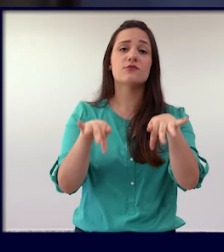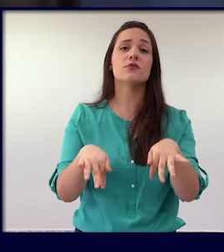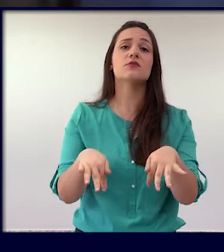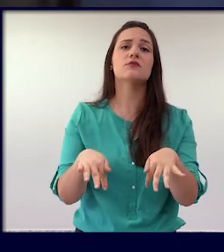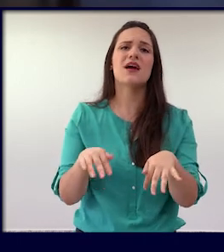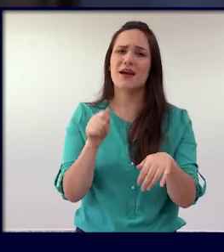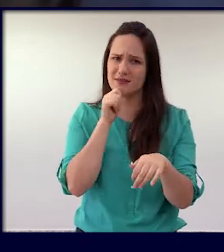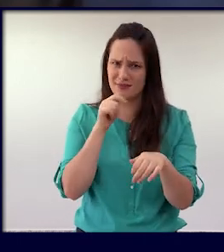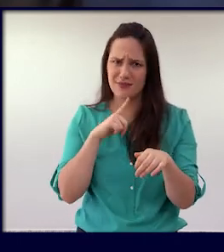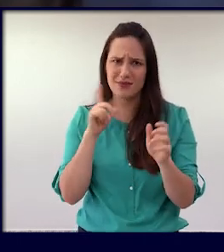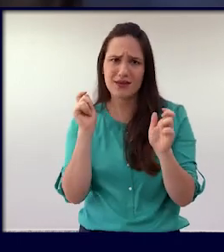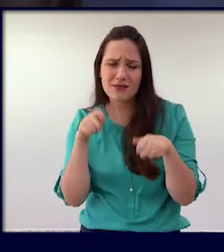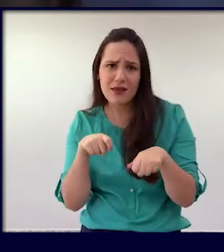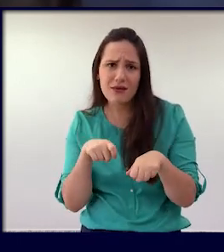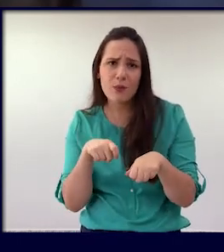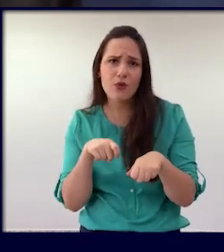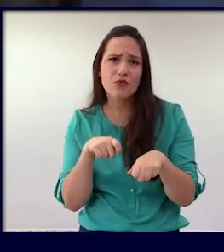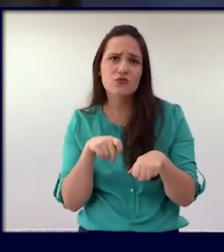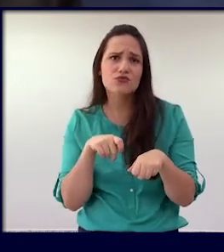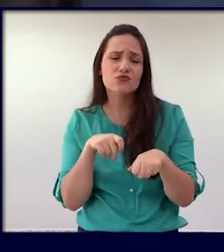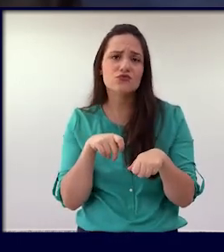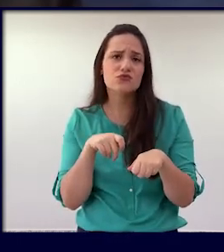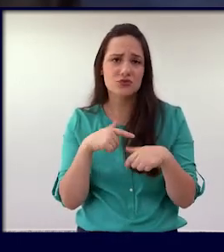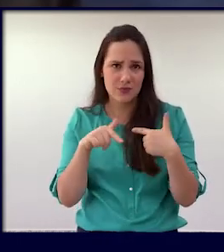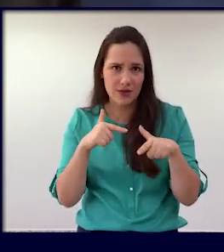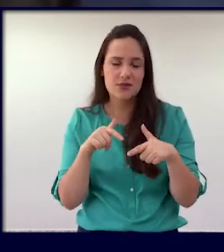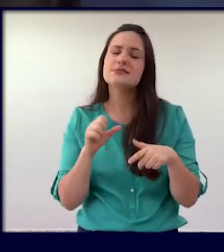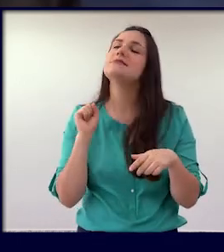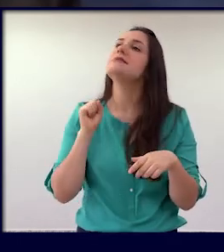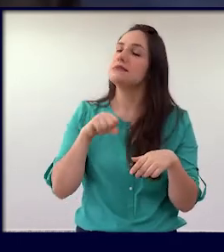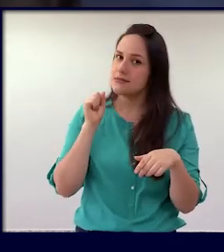Ótimo. Kátia, para finalizar, ainda dá tempo de ser mesário?